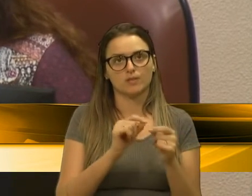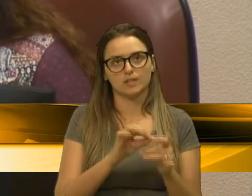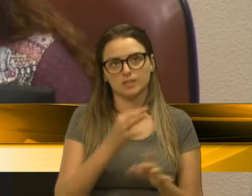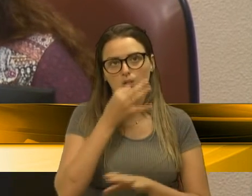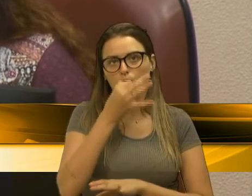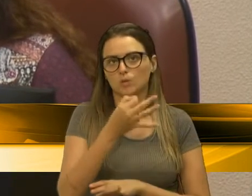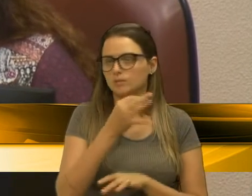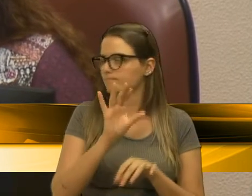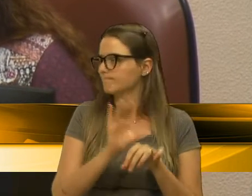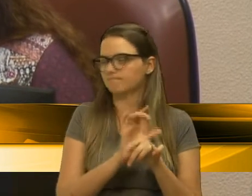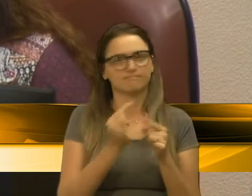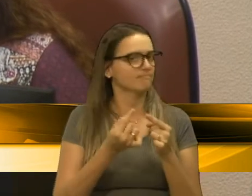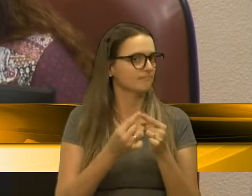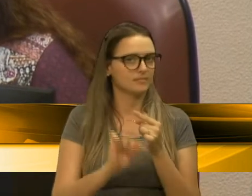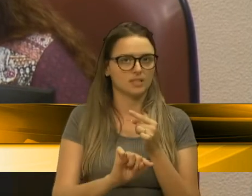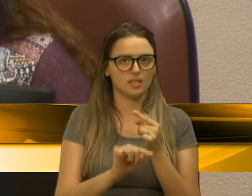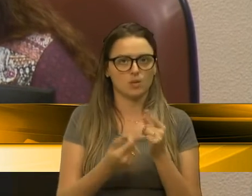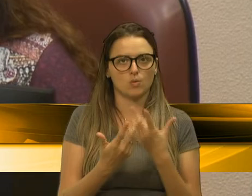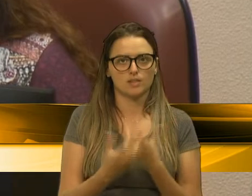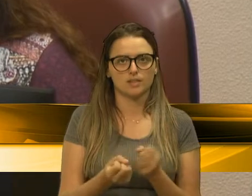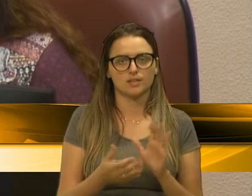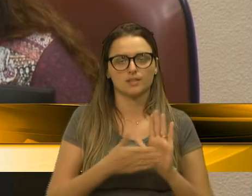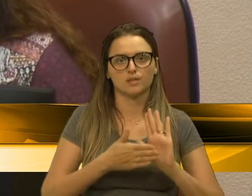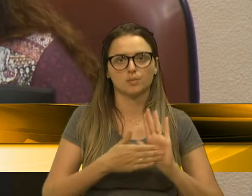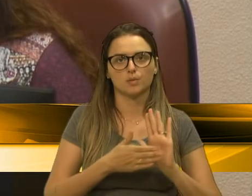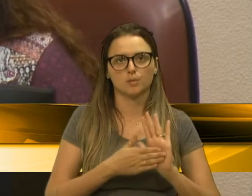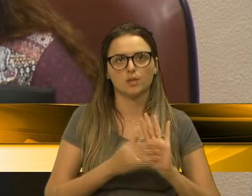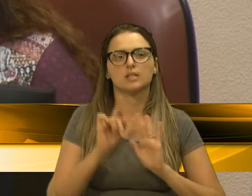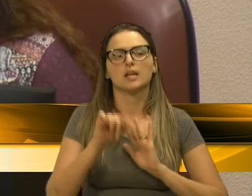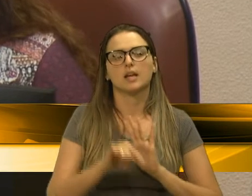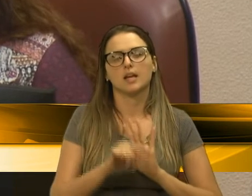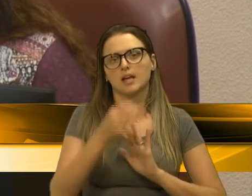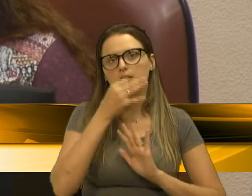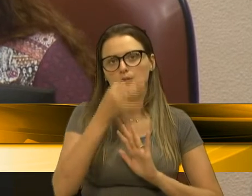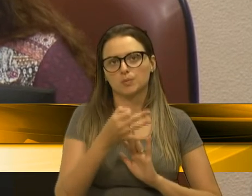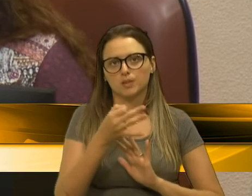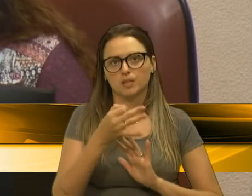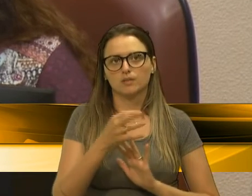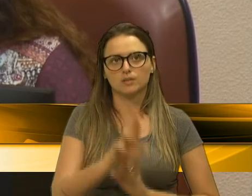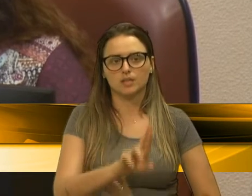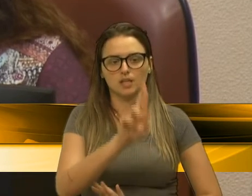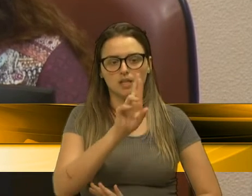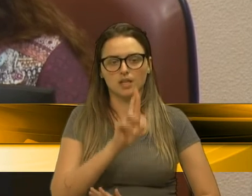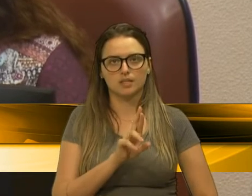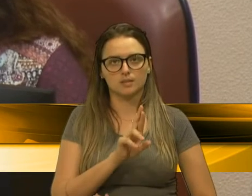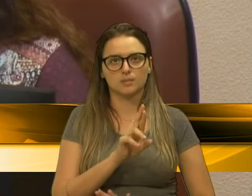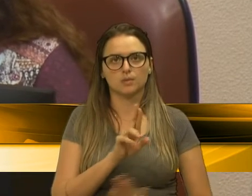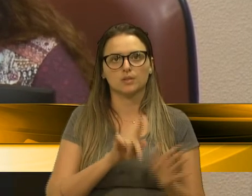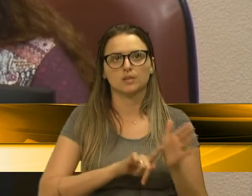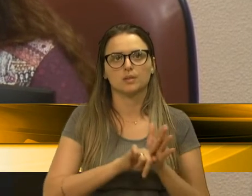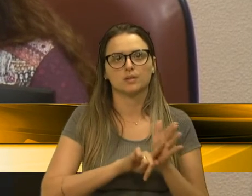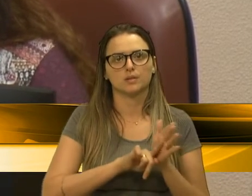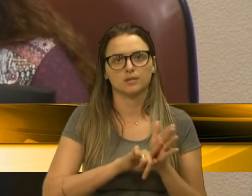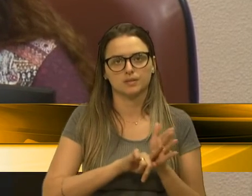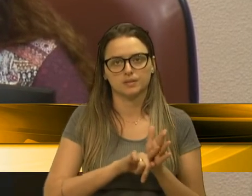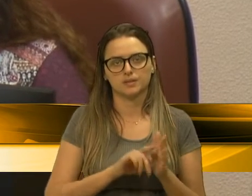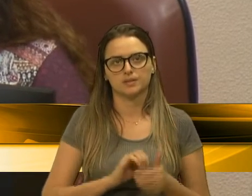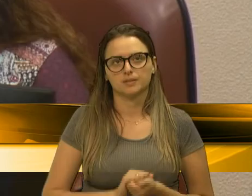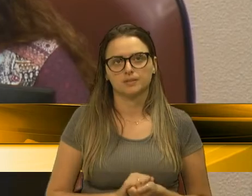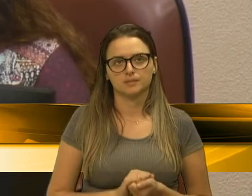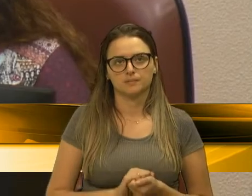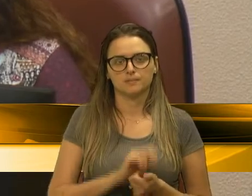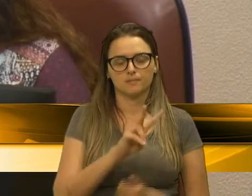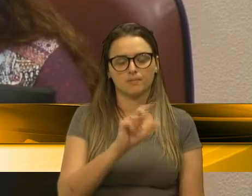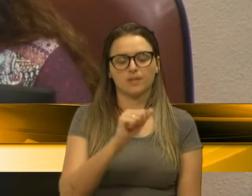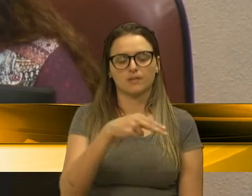pela inviabilidade da proposição examinada. São as considerações com que respondemos à consulta.